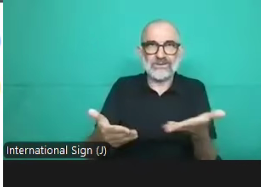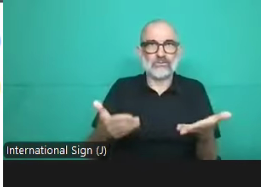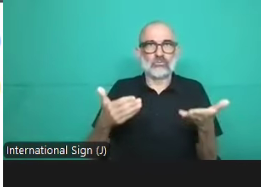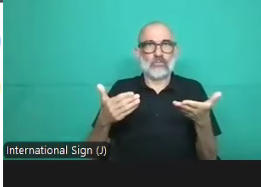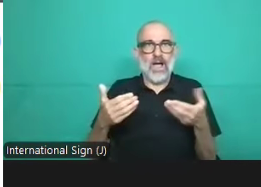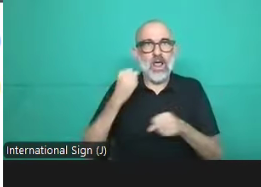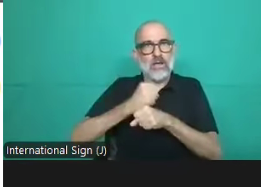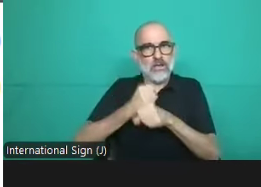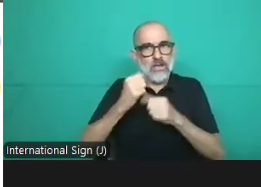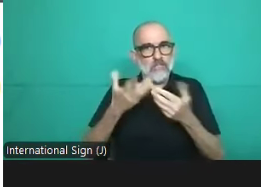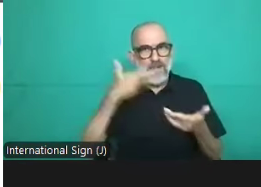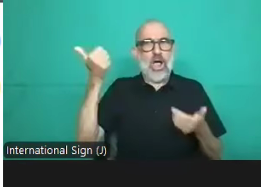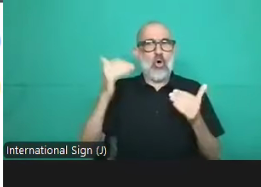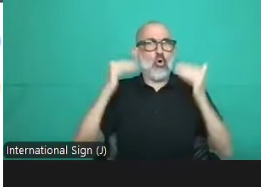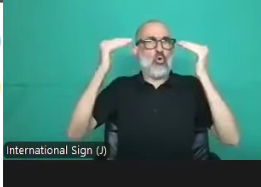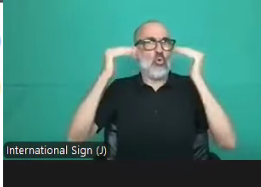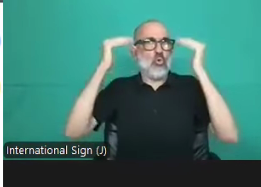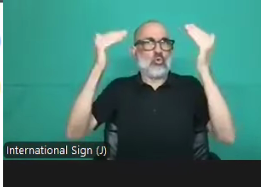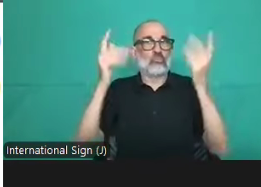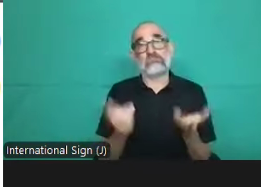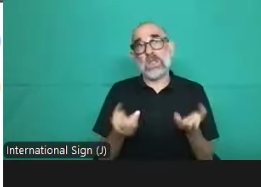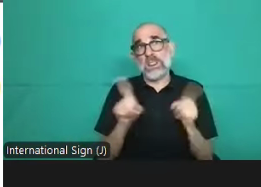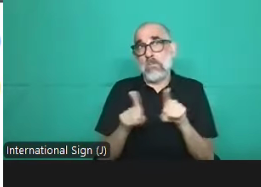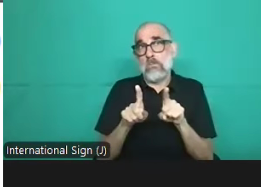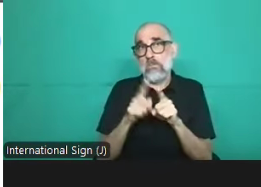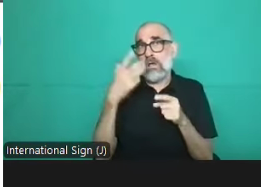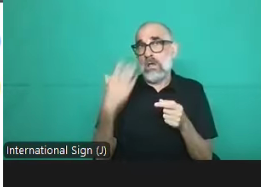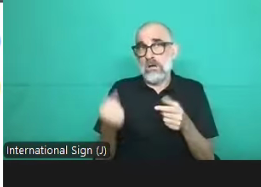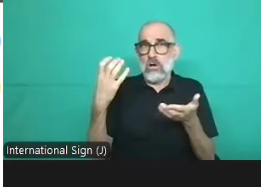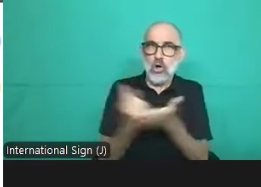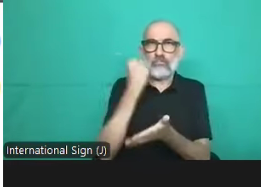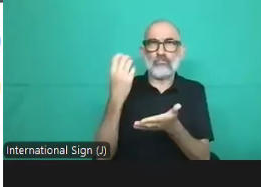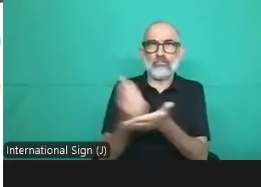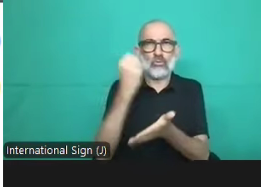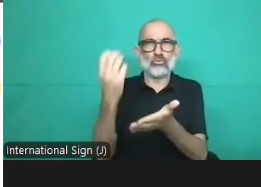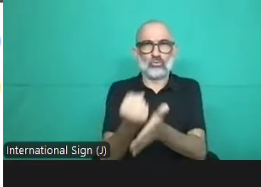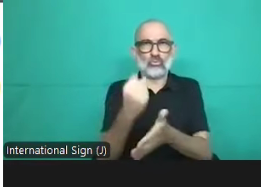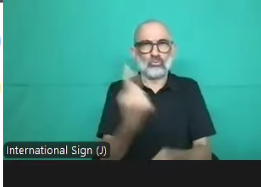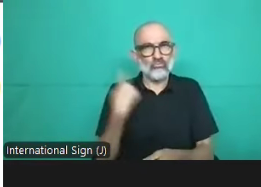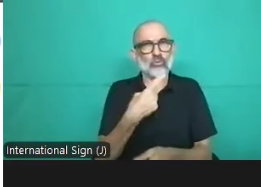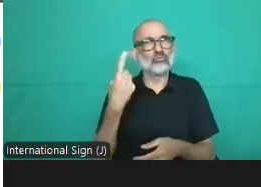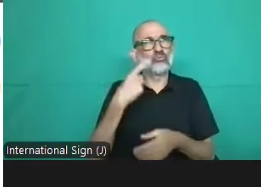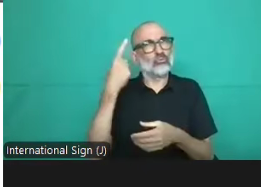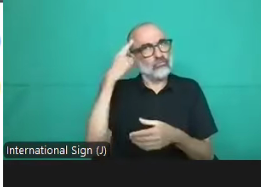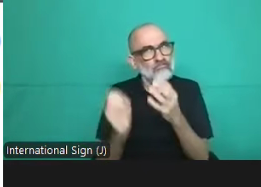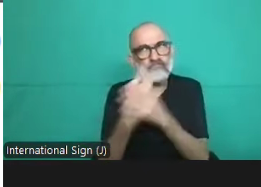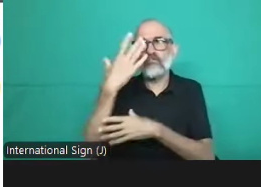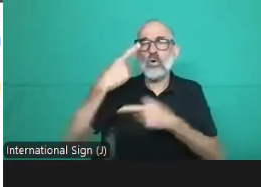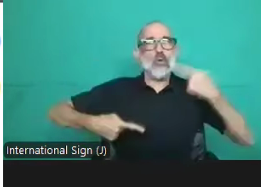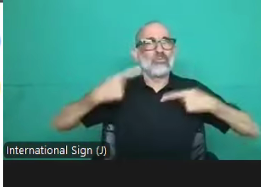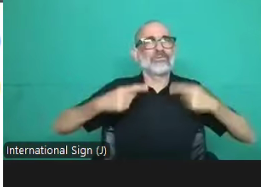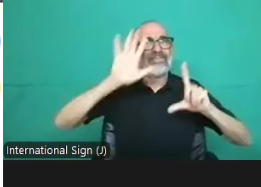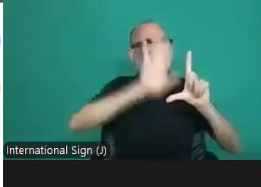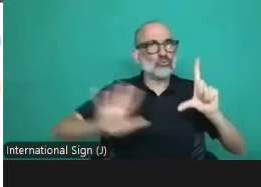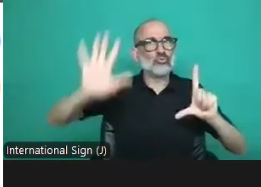a gente criou, né, a Política Nacional de Atenção Especializada em Saúde, no ano passado, que